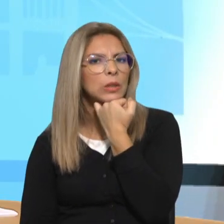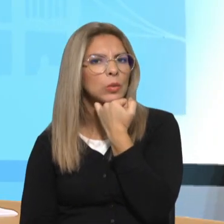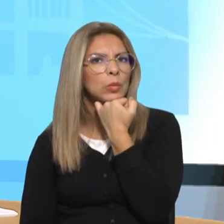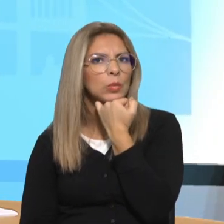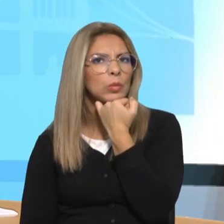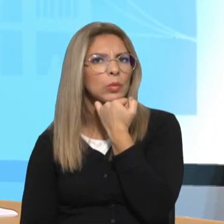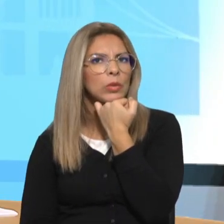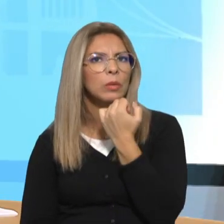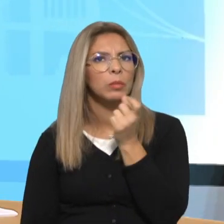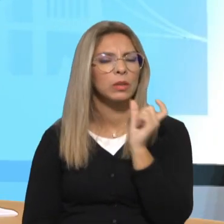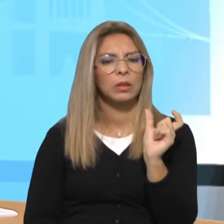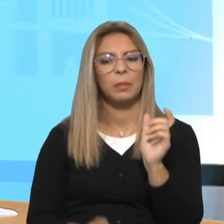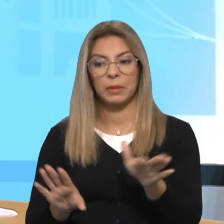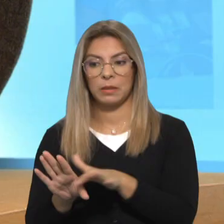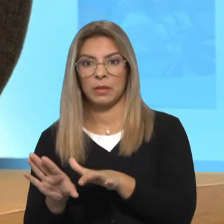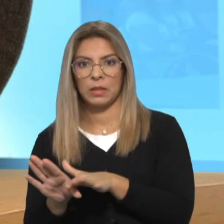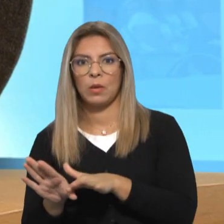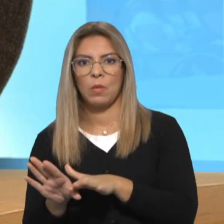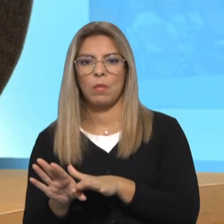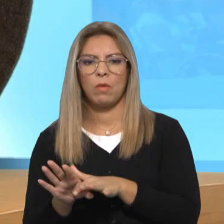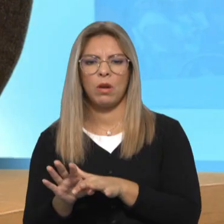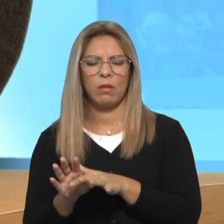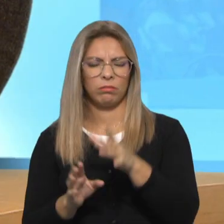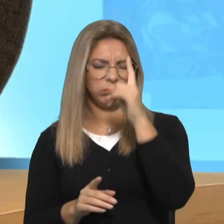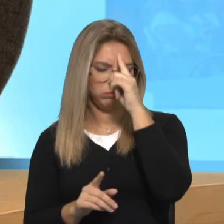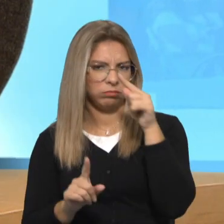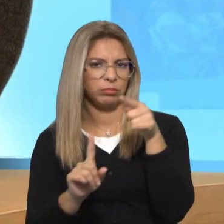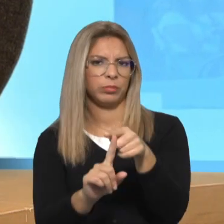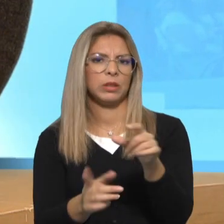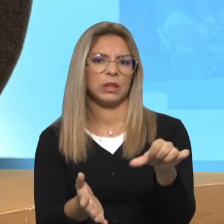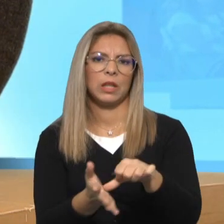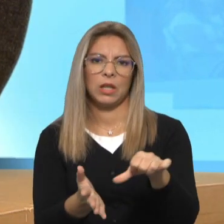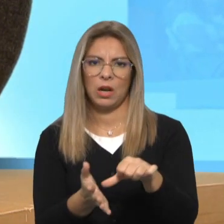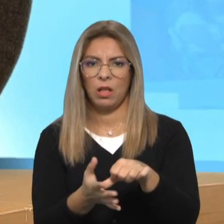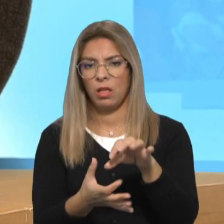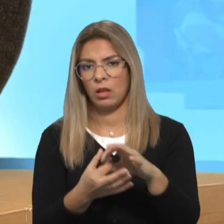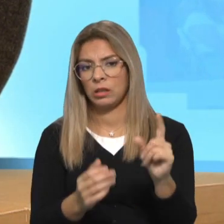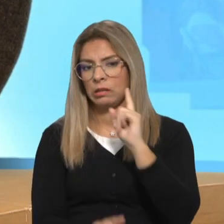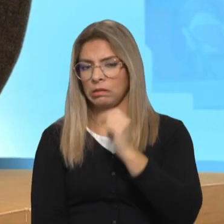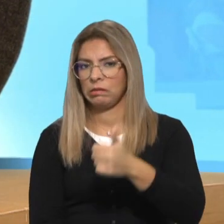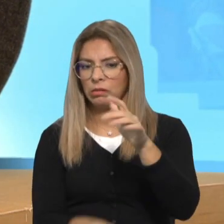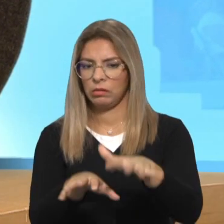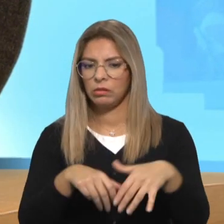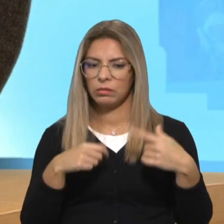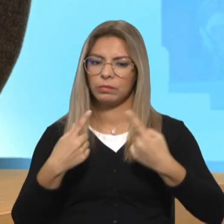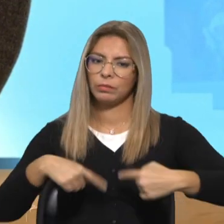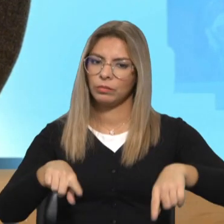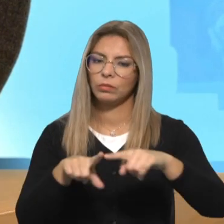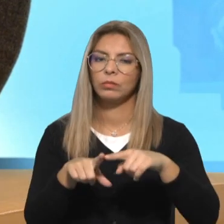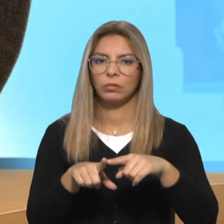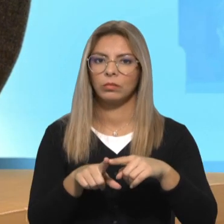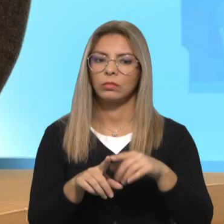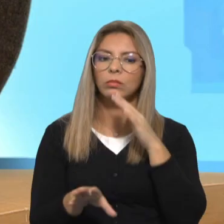a palavra participação? É uma palavra central também no sínodo. É uma palavra que, para a